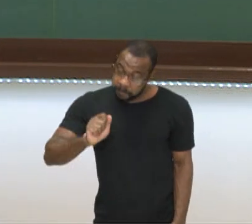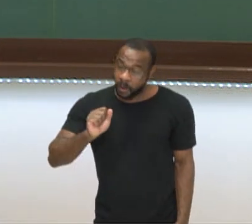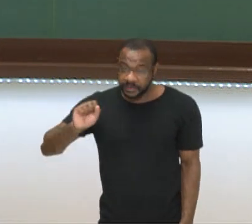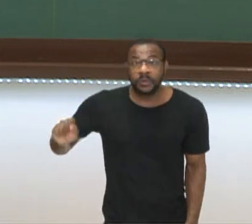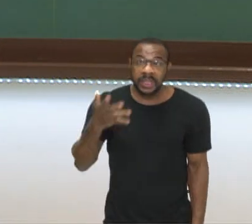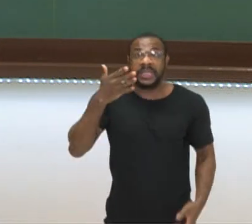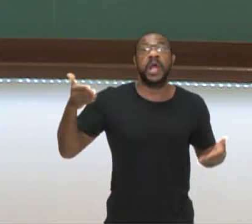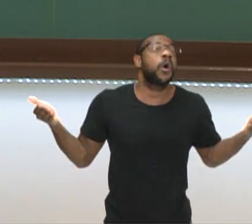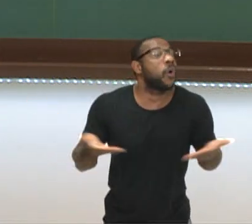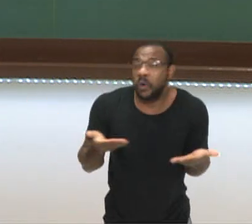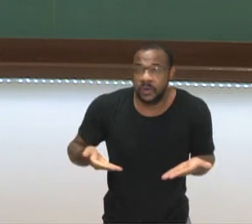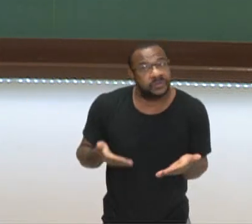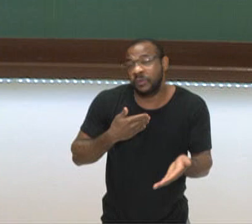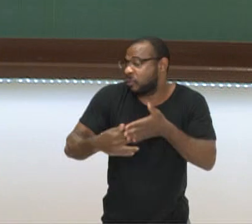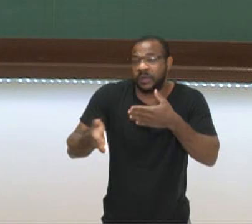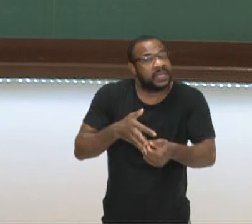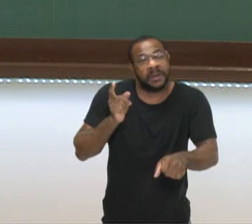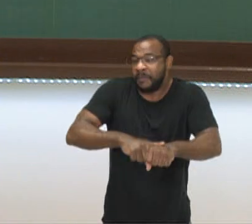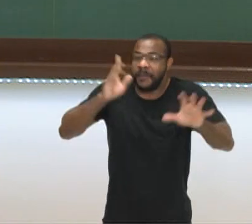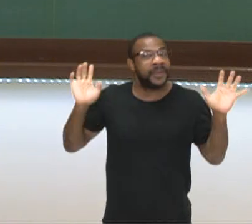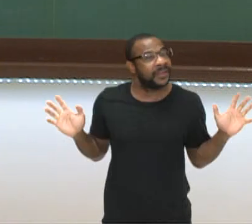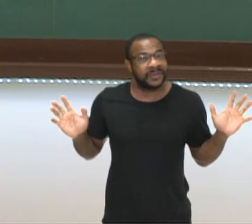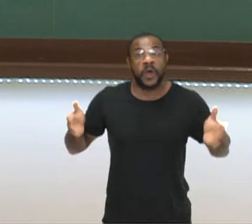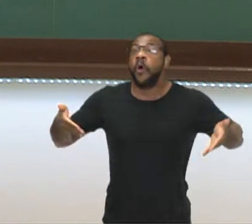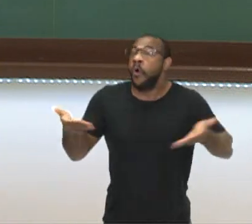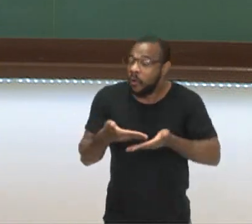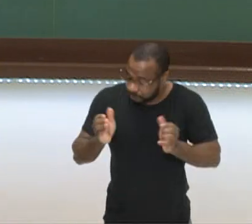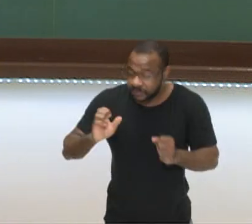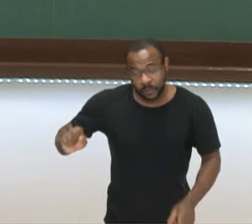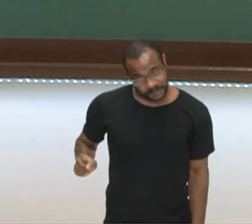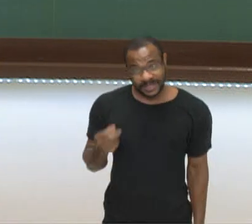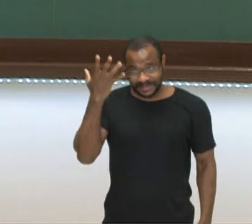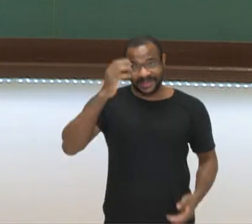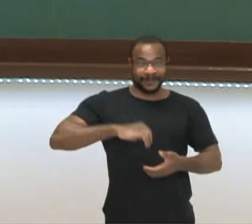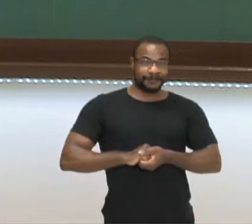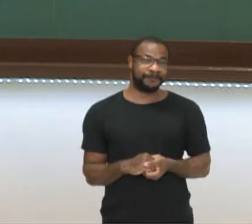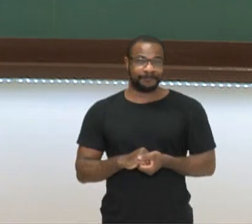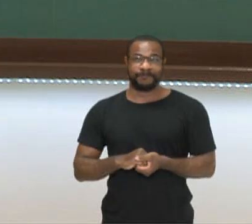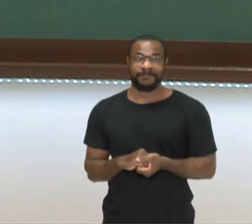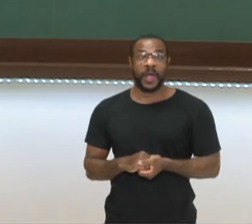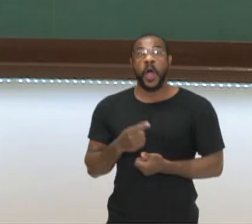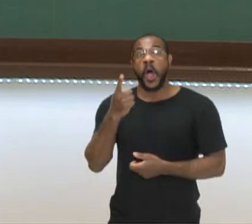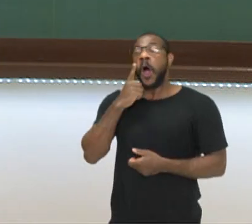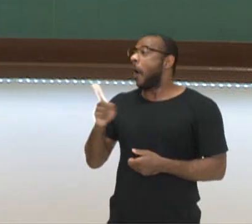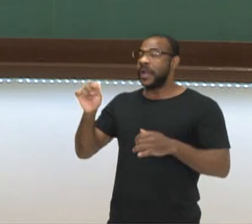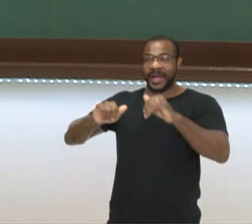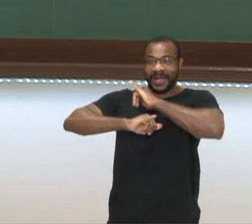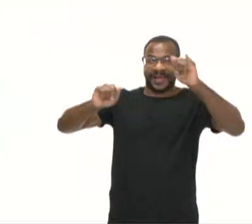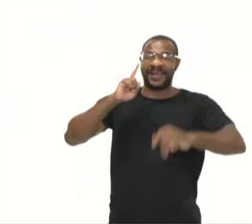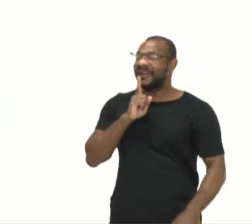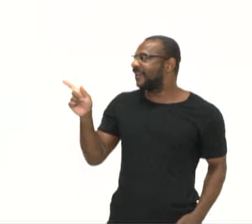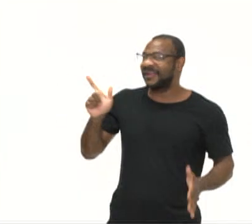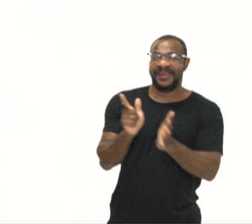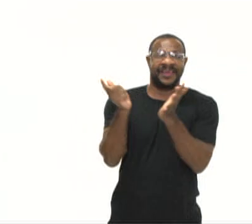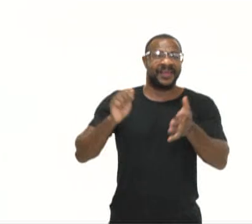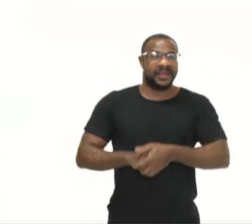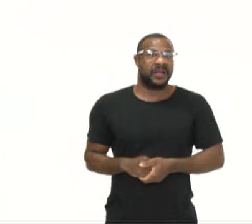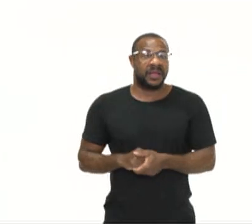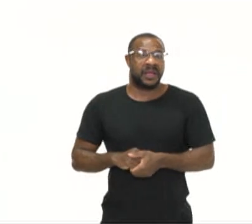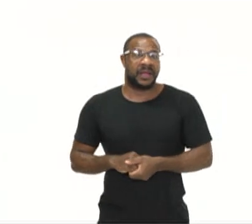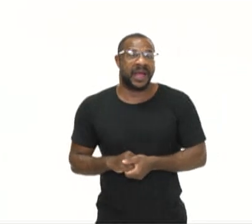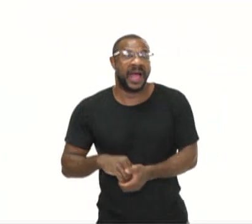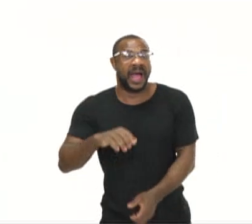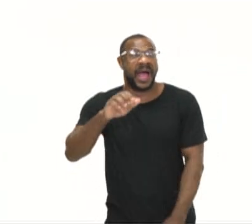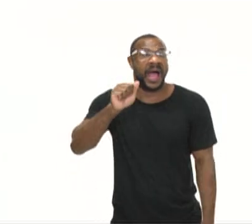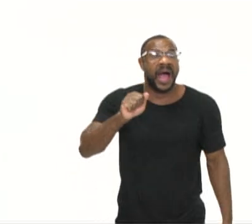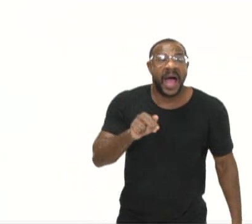acontecer hoje, agora, no século XXI, nos nossos tempos. Olha só essa notícia desse jornal, né? A Áustria